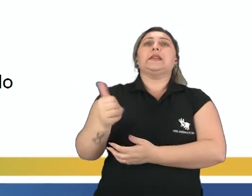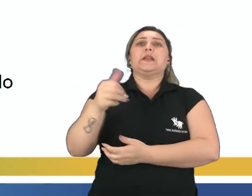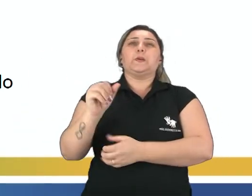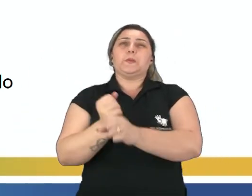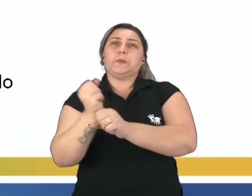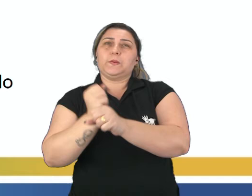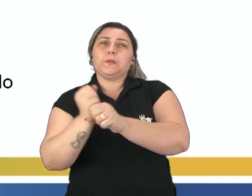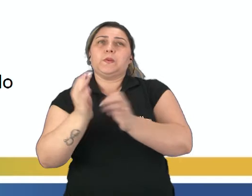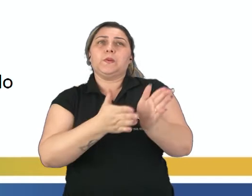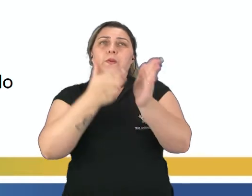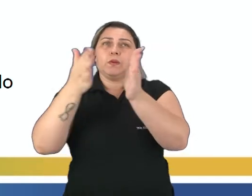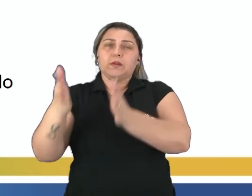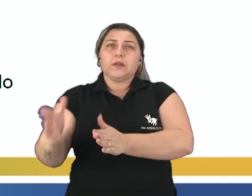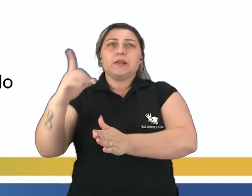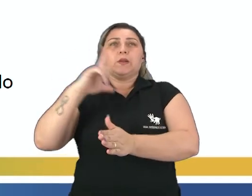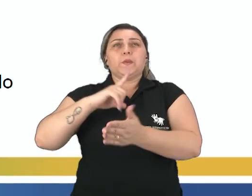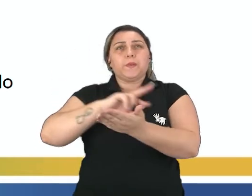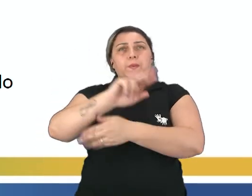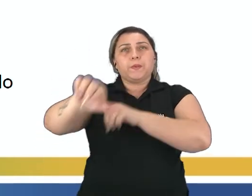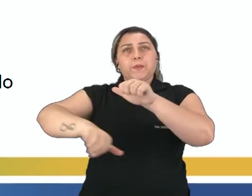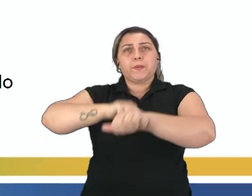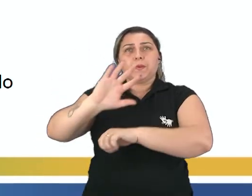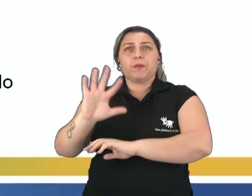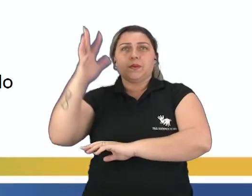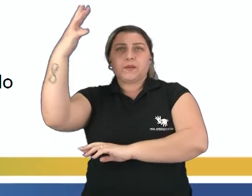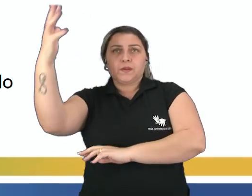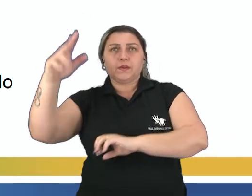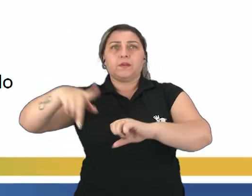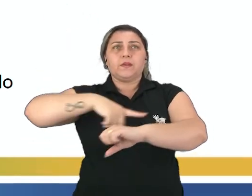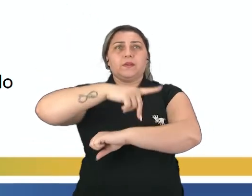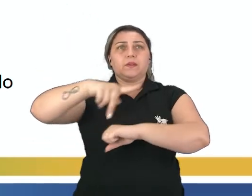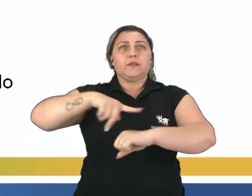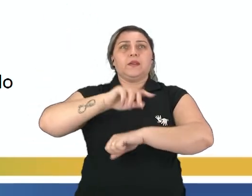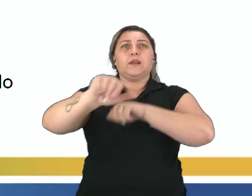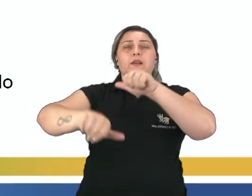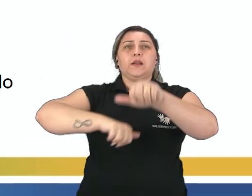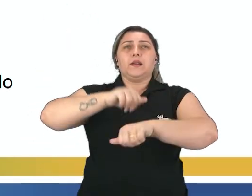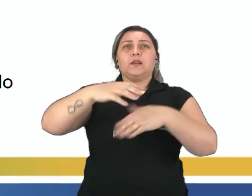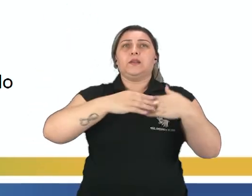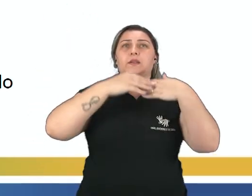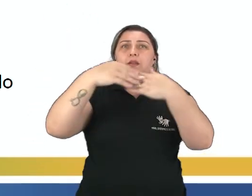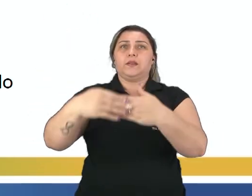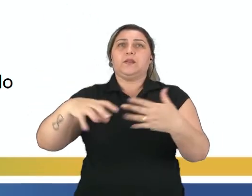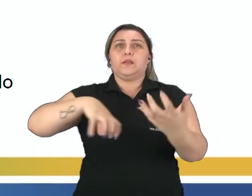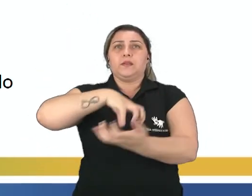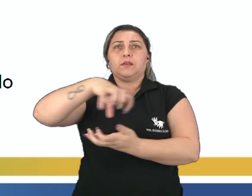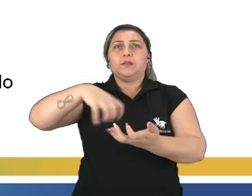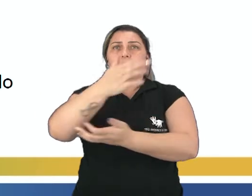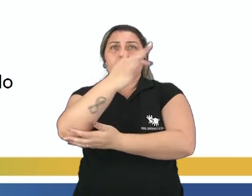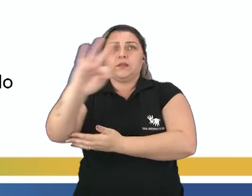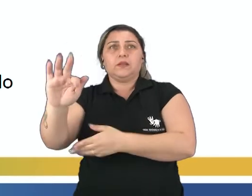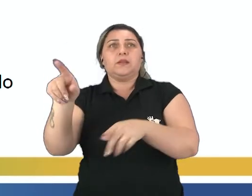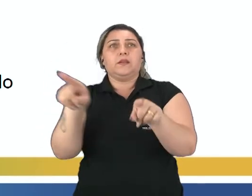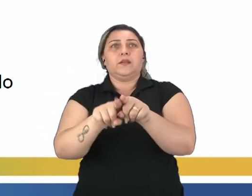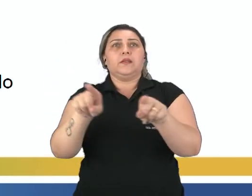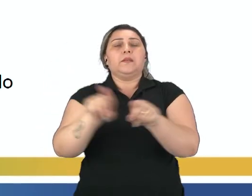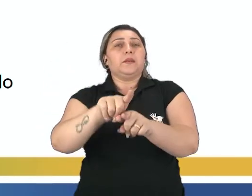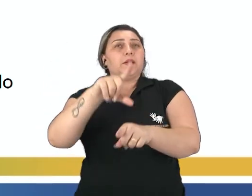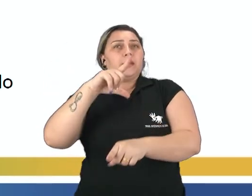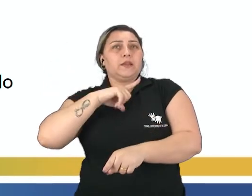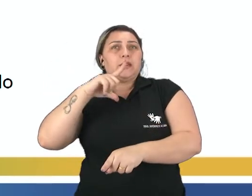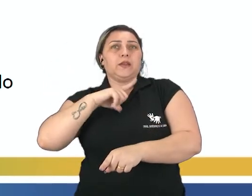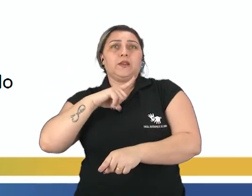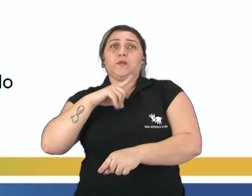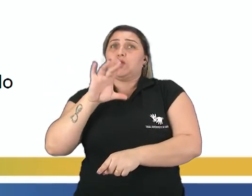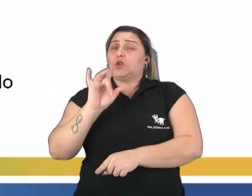por 10 anos e, nesse período, uma série de transformações aconteceu naquele país. As transformações trazidas pela Revolução, porém,